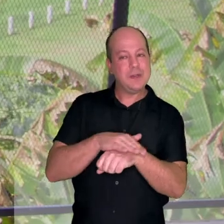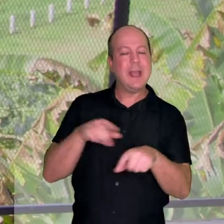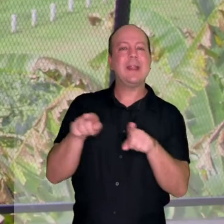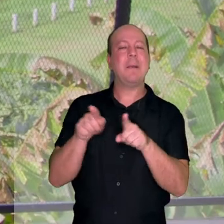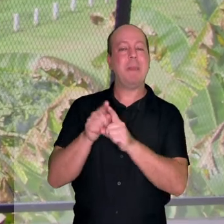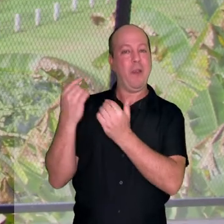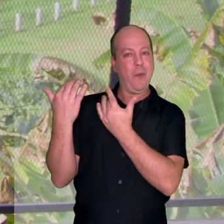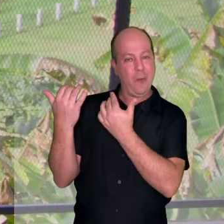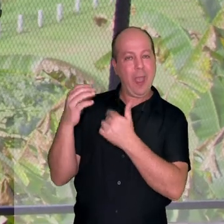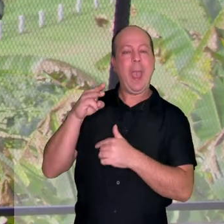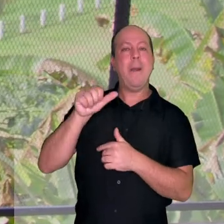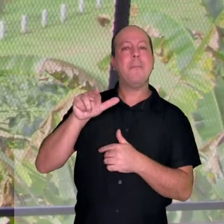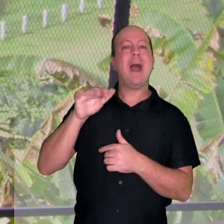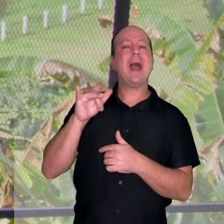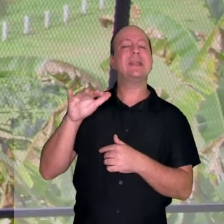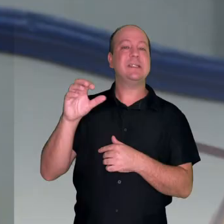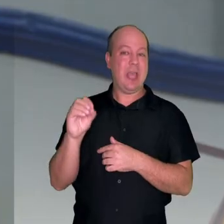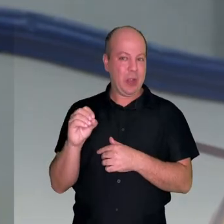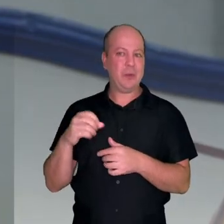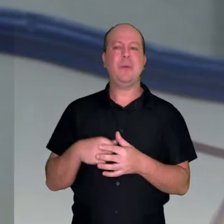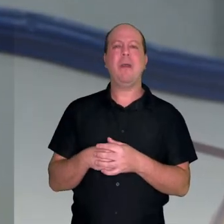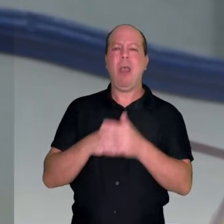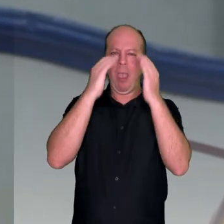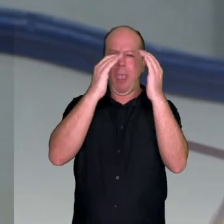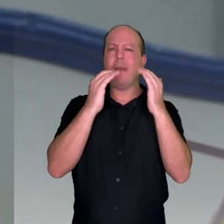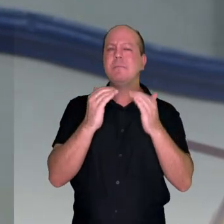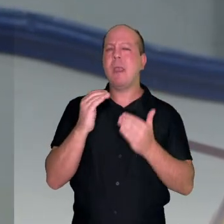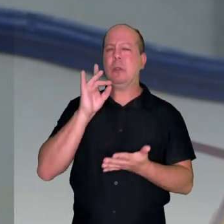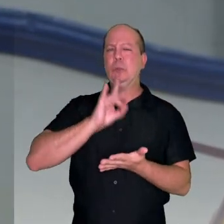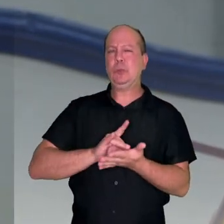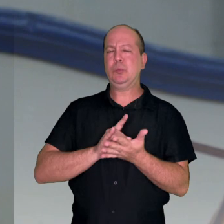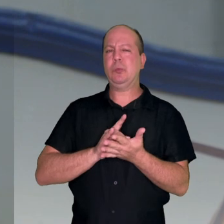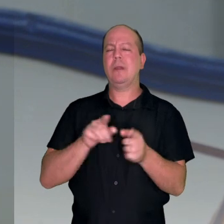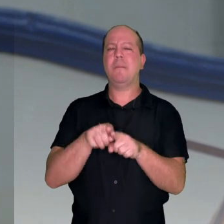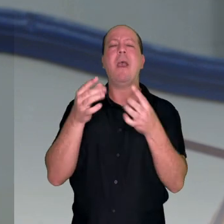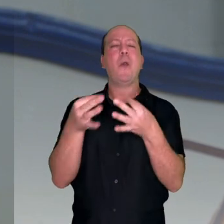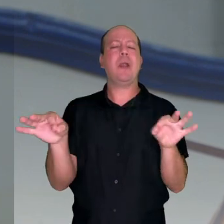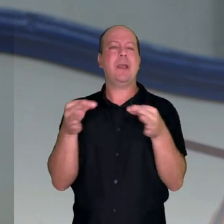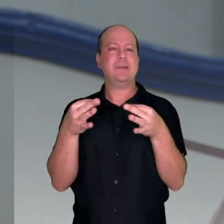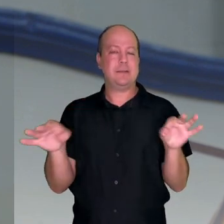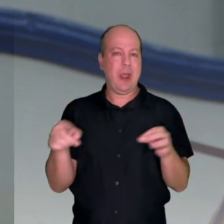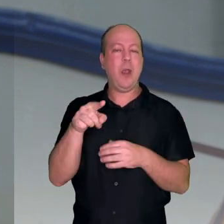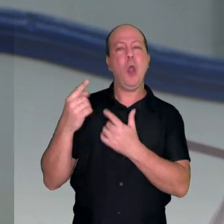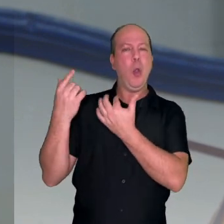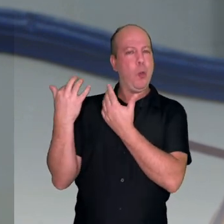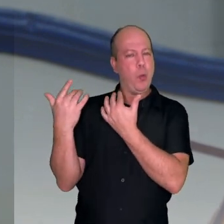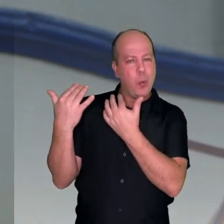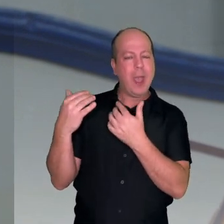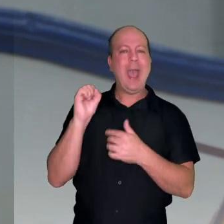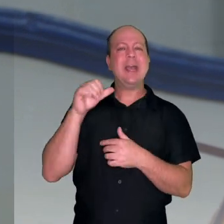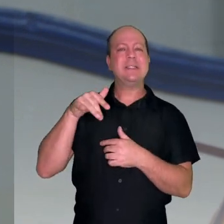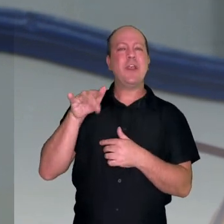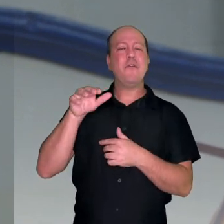Conversei também com o flautista Marcelo Barbosa, igualmente respeitado pela solidez de seu trabalho orquestral, atualmente como primeira